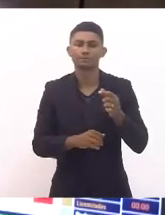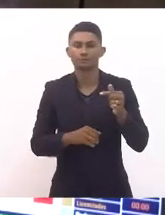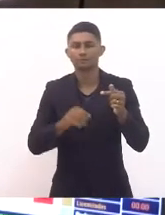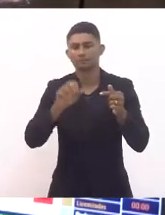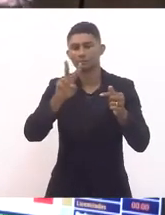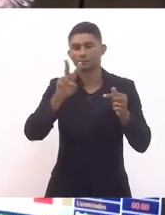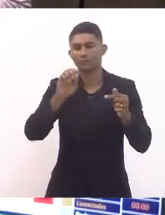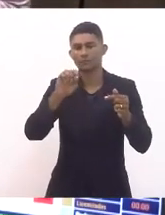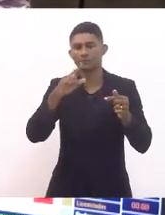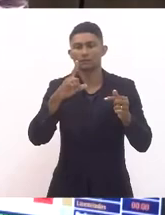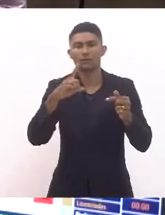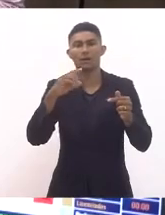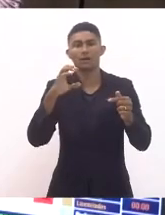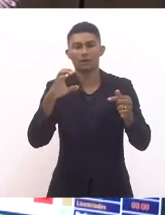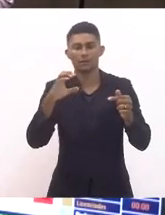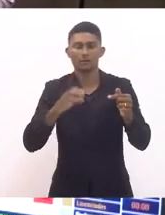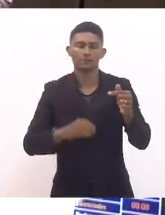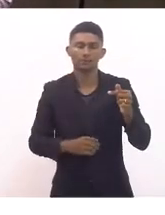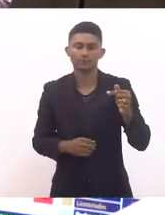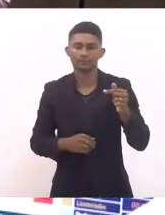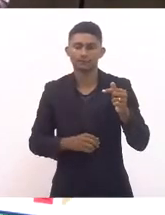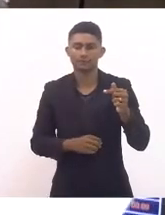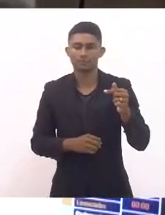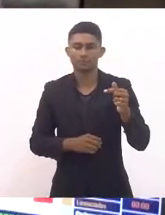Valdec Carneiro.